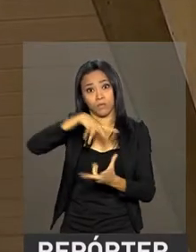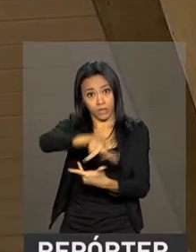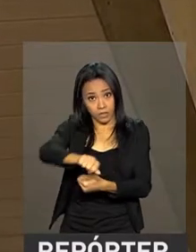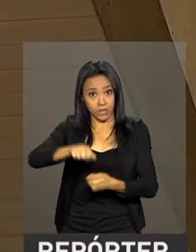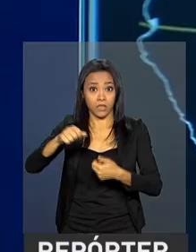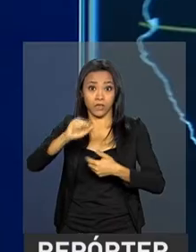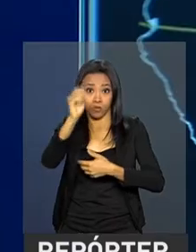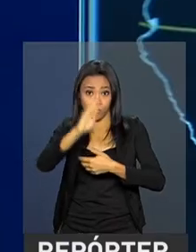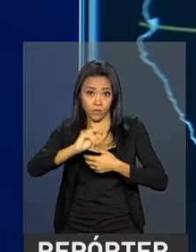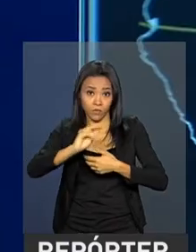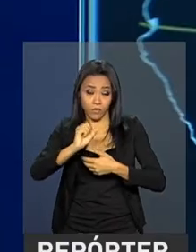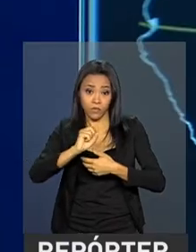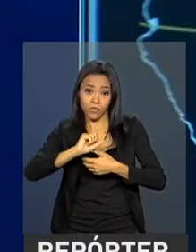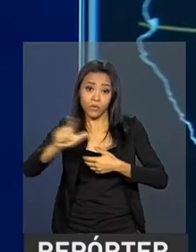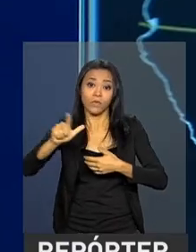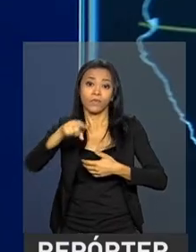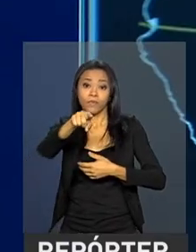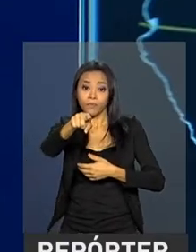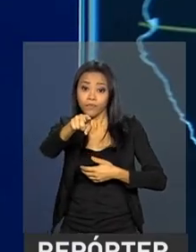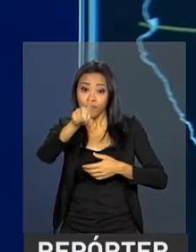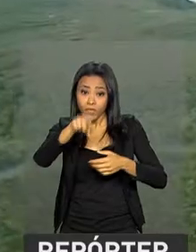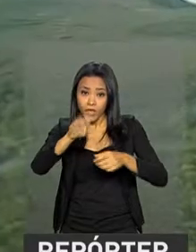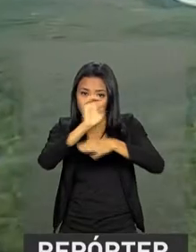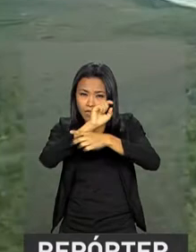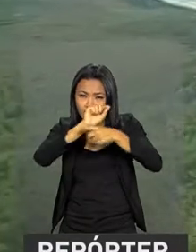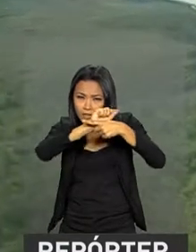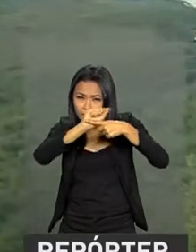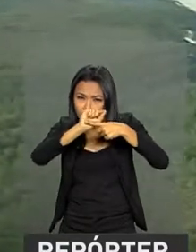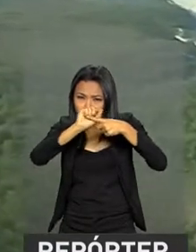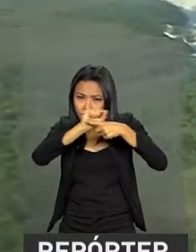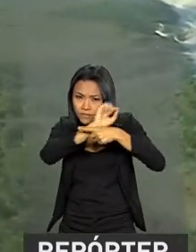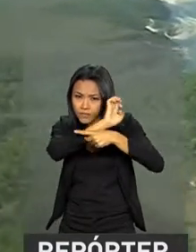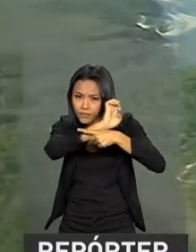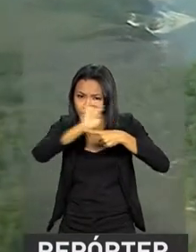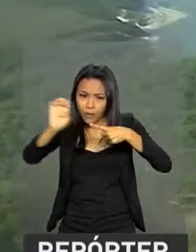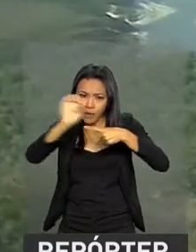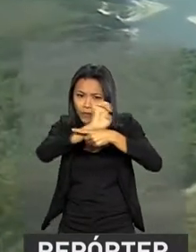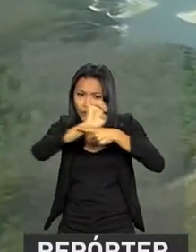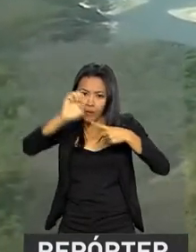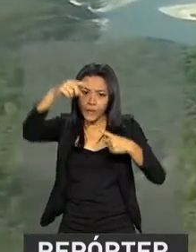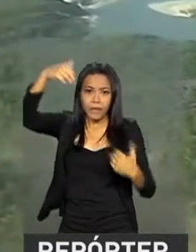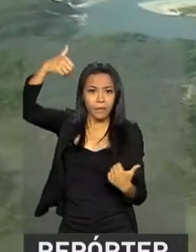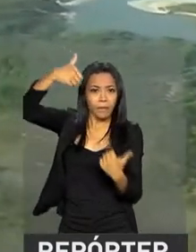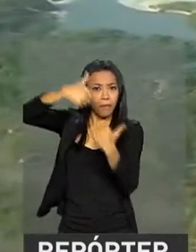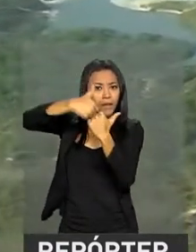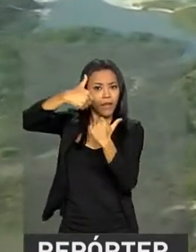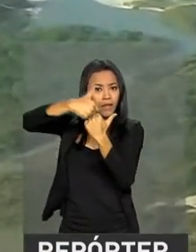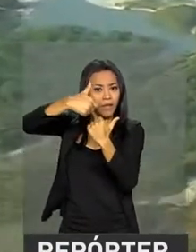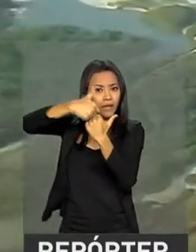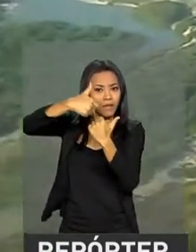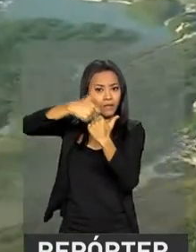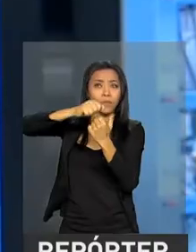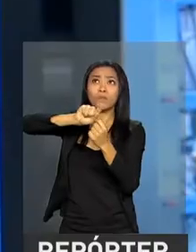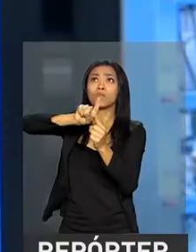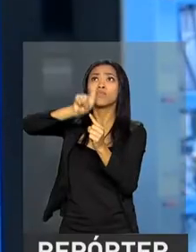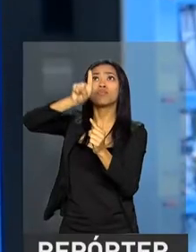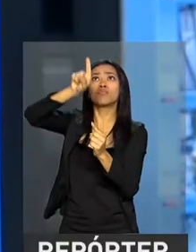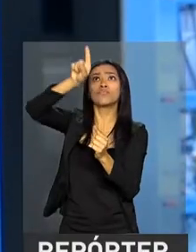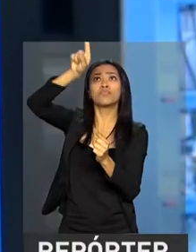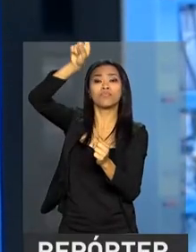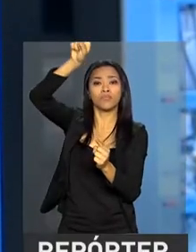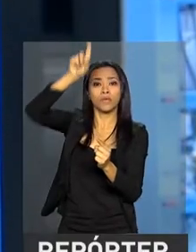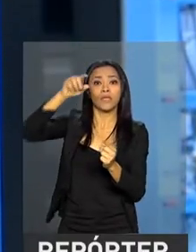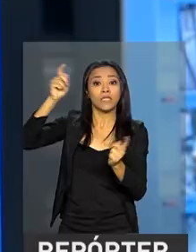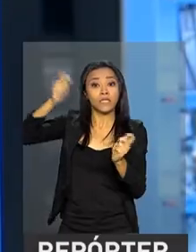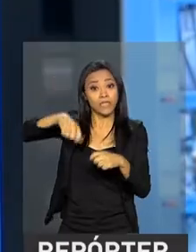Espacial Brasileiro. Localizado na linha do Equador, tem uma proximidade maior da superfície terrestre com o espaço, o que